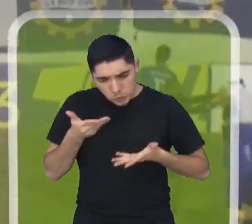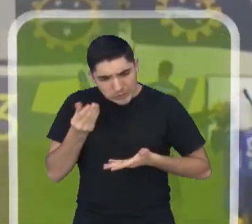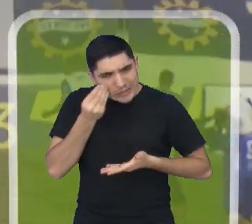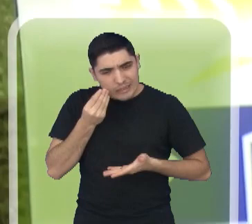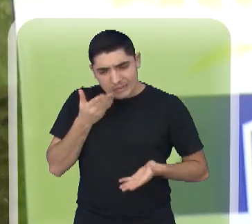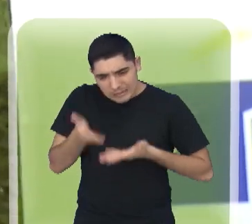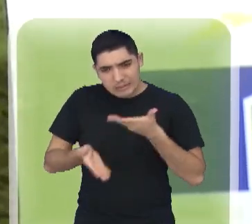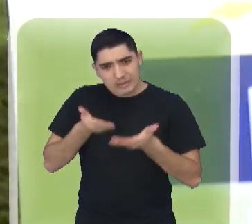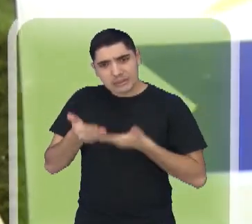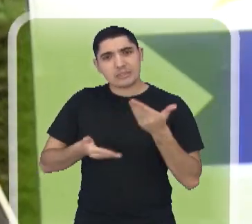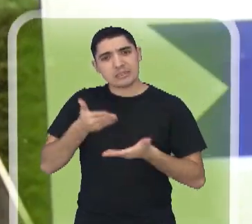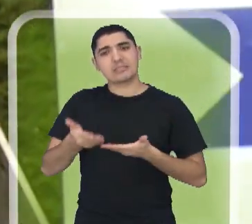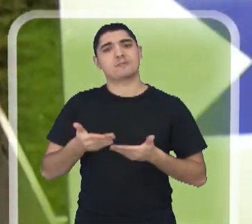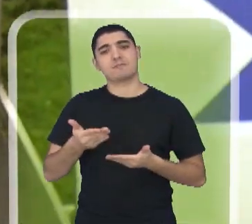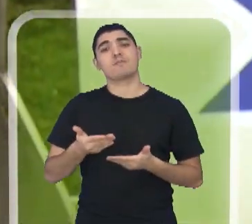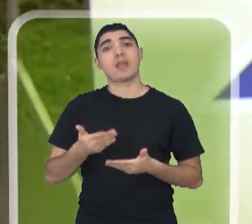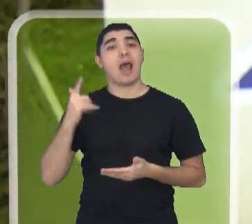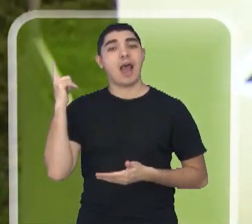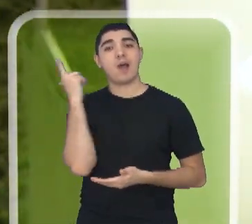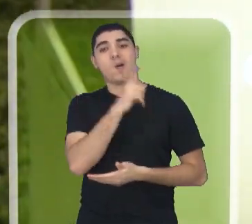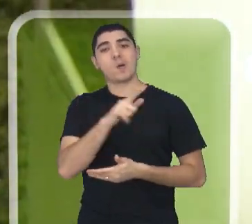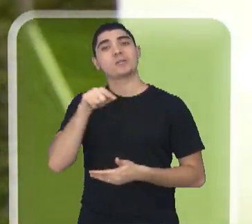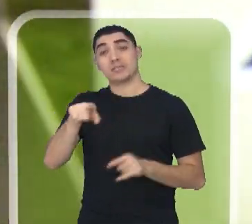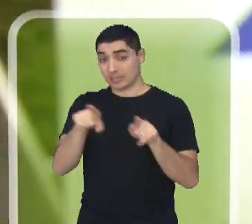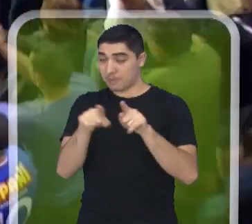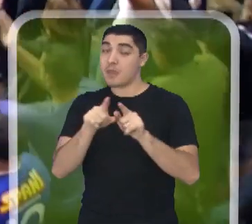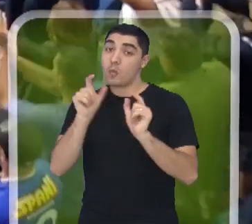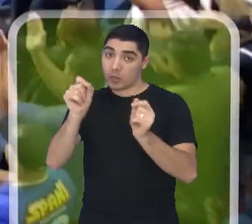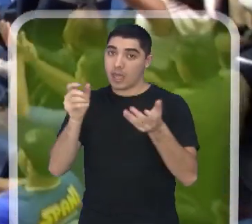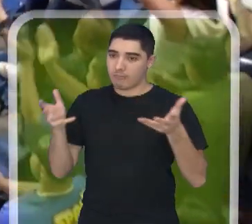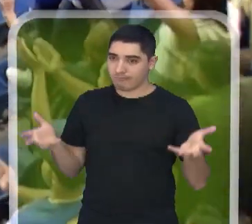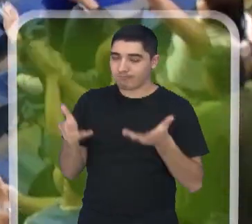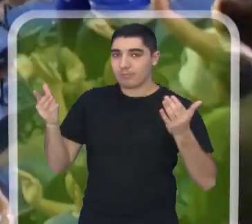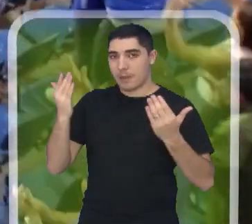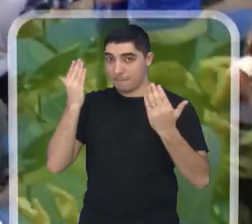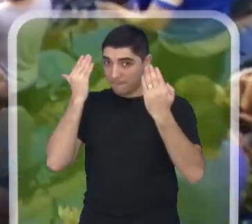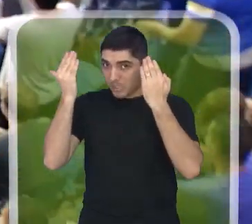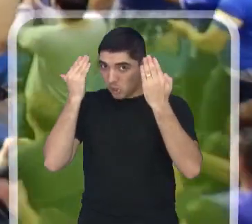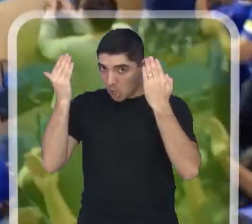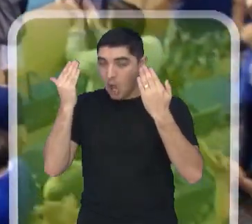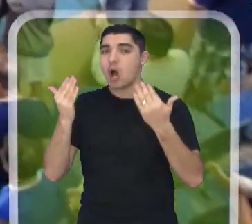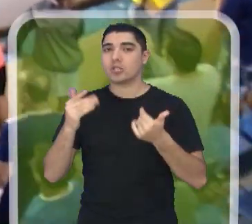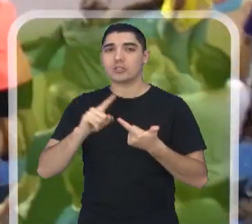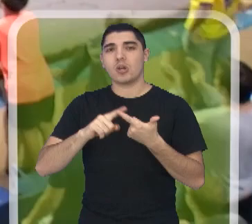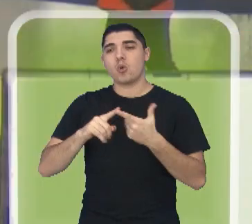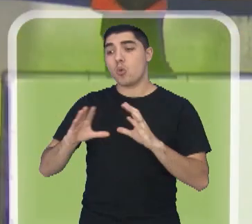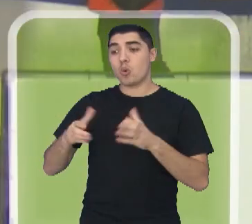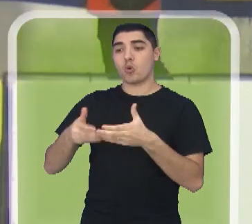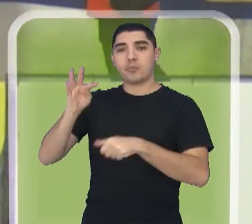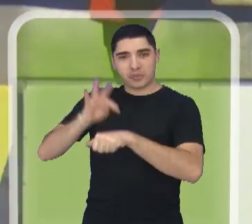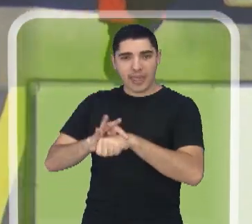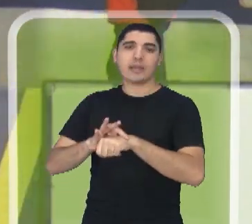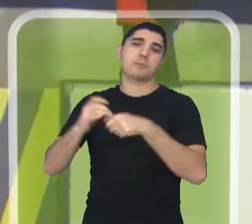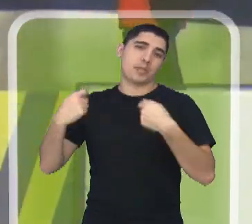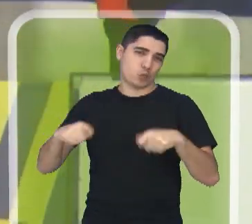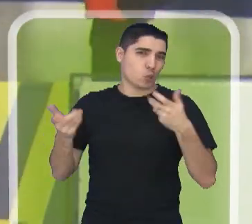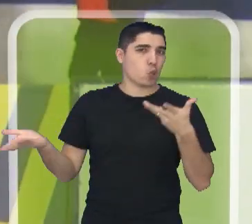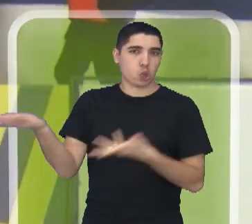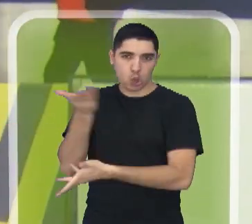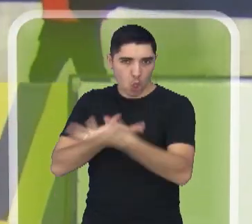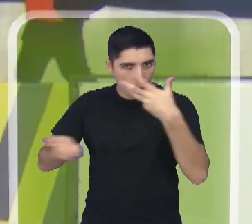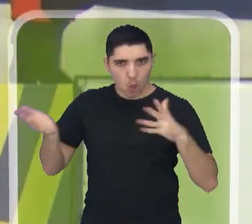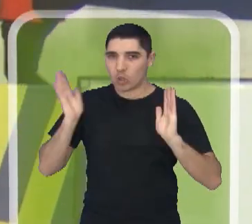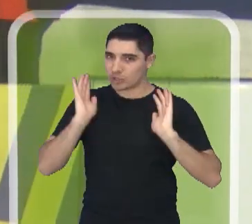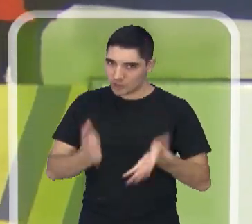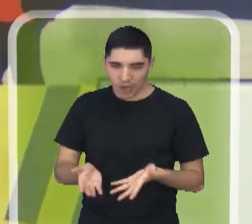possível ainda. Tem muita questão psicológica também, tivemos que mexer na comissão técnica, dar realmente ali,